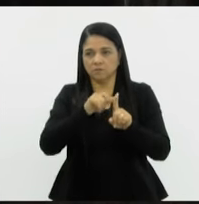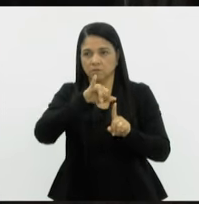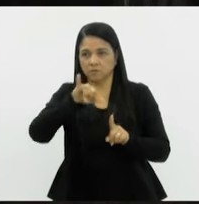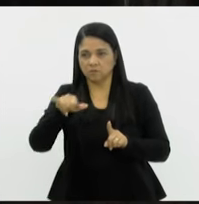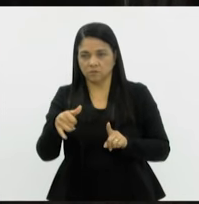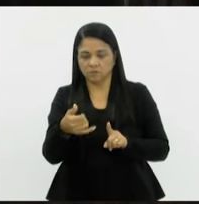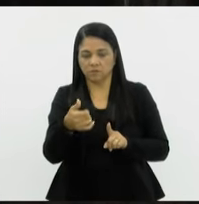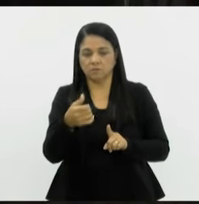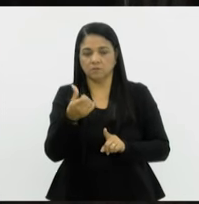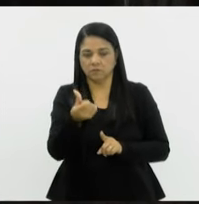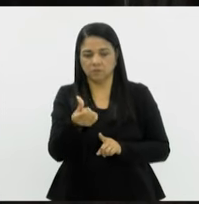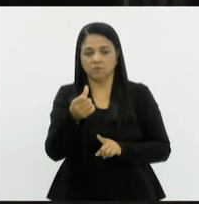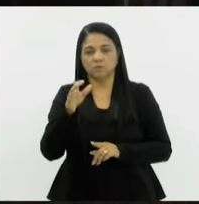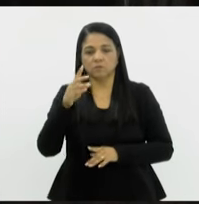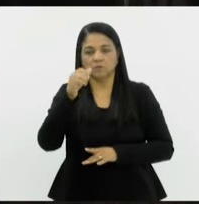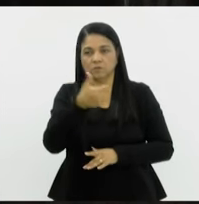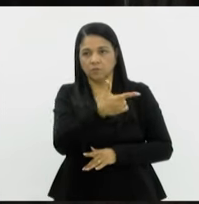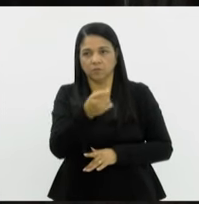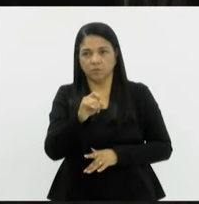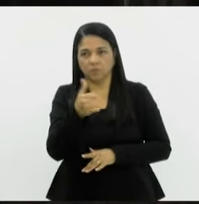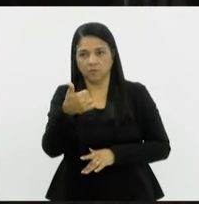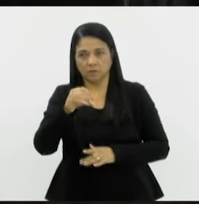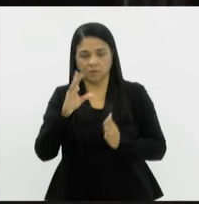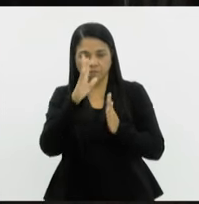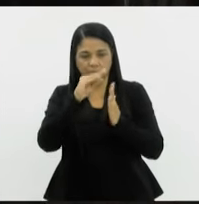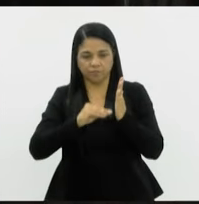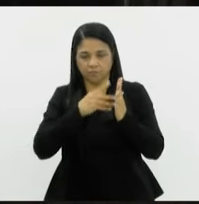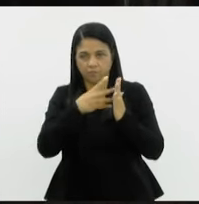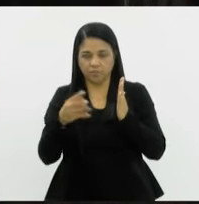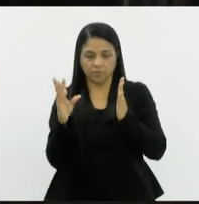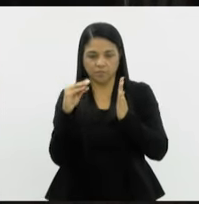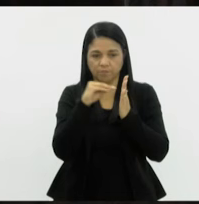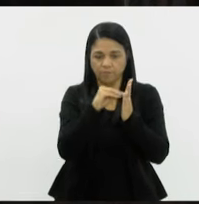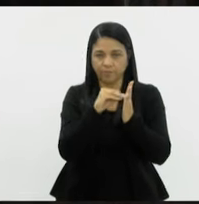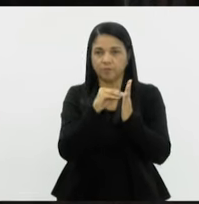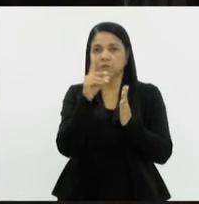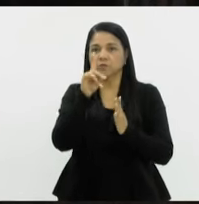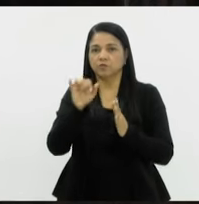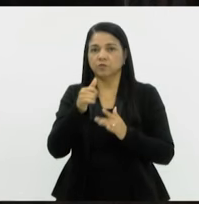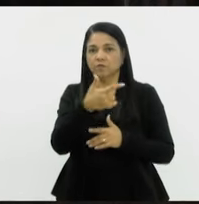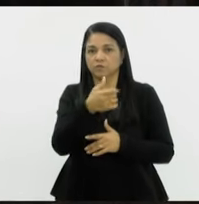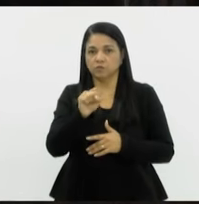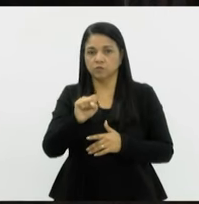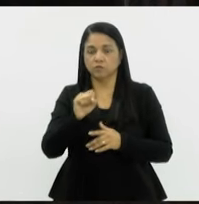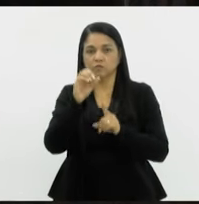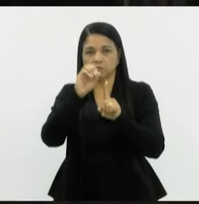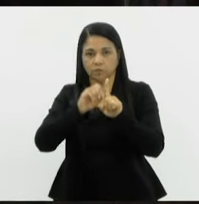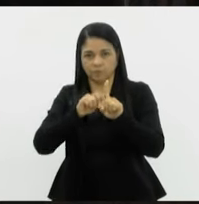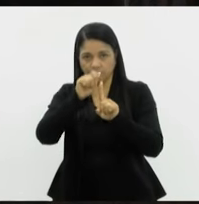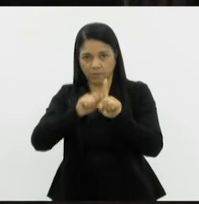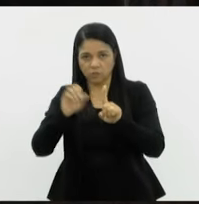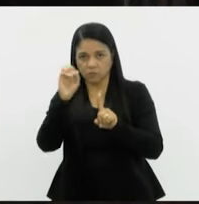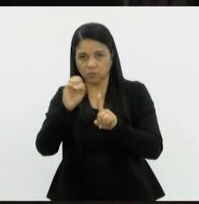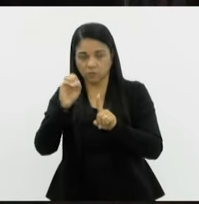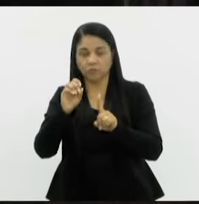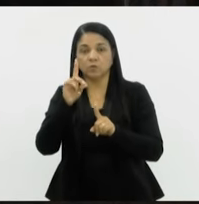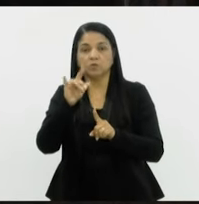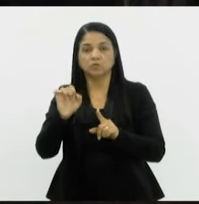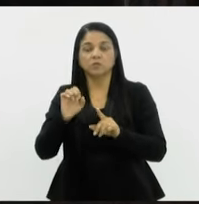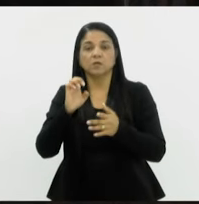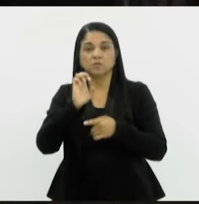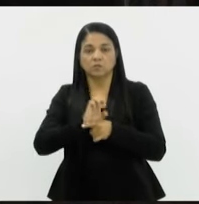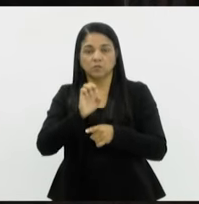5.545, de 6 de janeiro de 2010, incluindo no calendário oficial do Estado do Rio de Janeiro, o dia 28 de outubro, como o dia estadual do